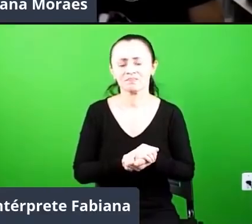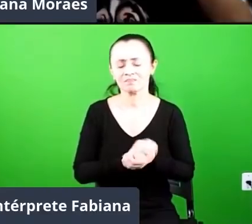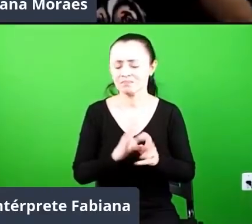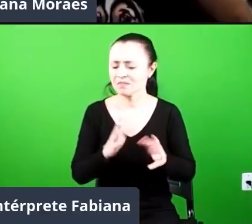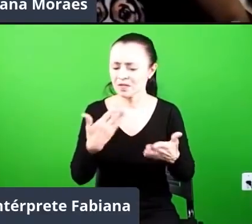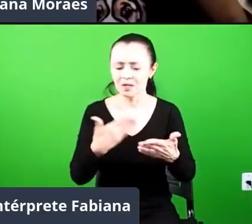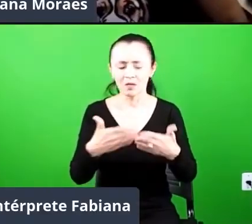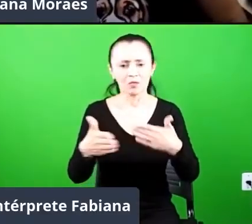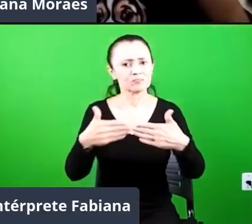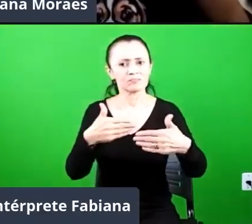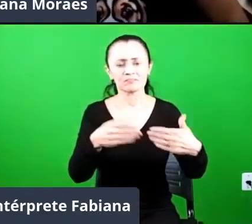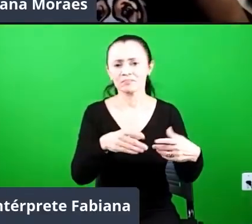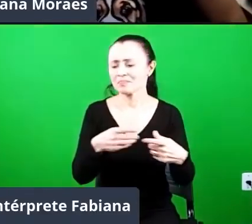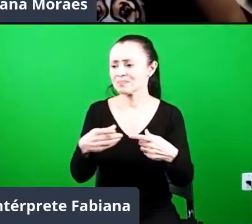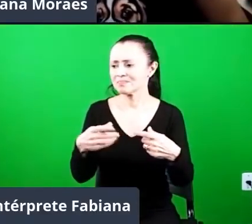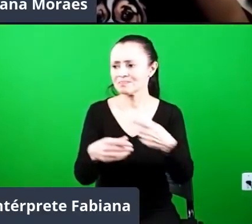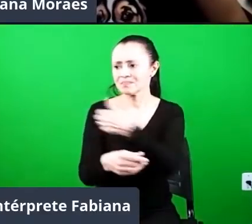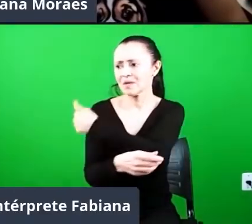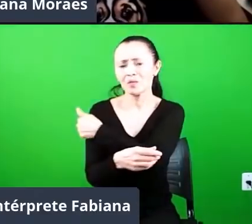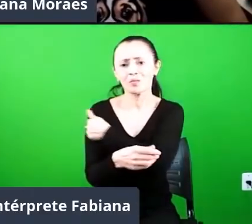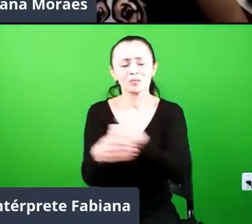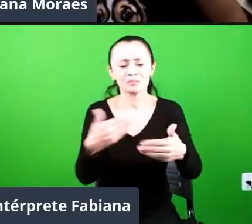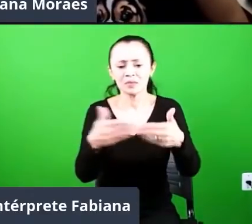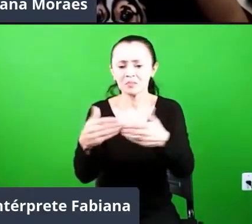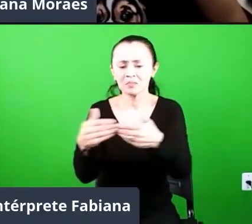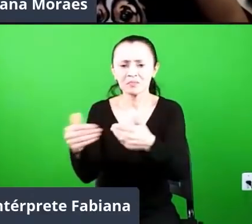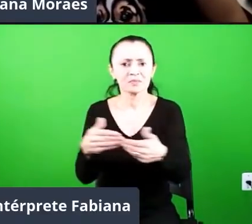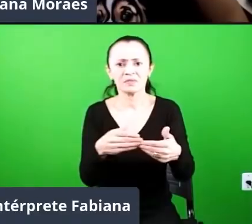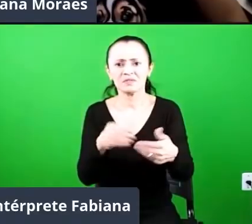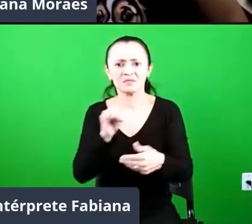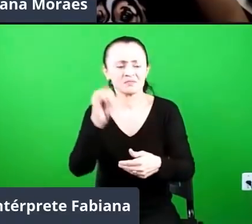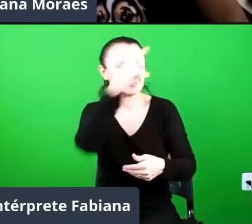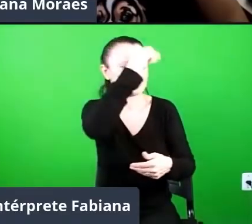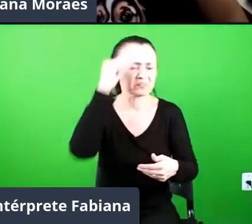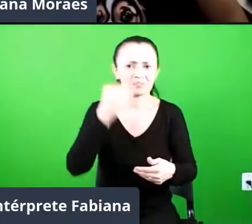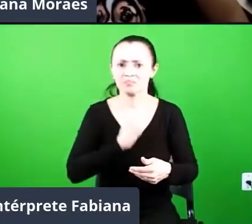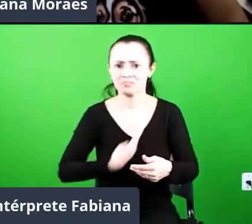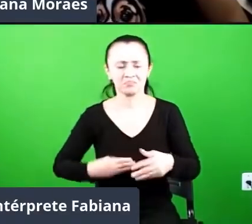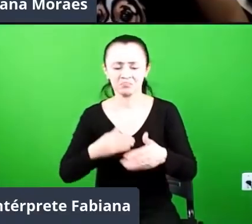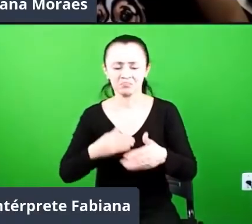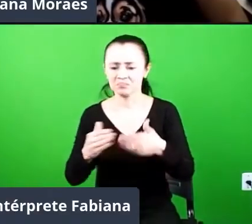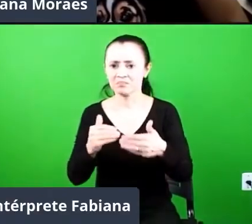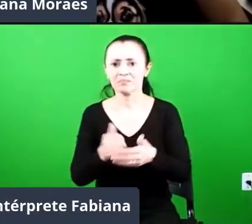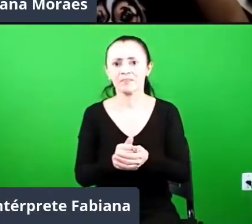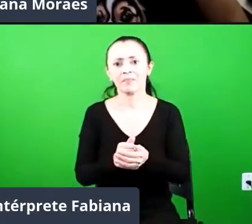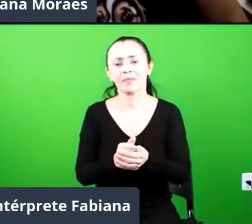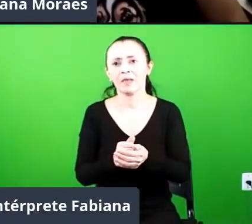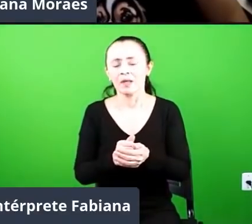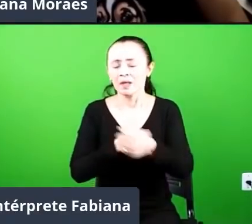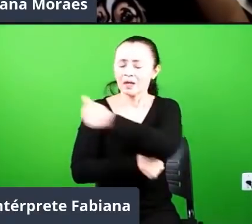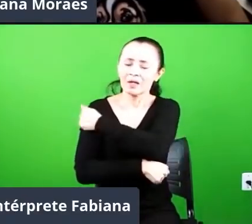do caminho por conta dessa dificuldade de acesso à internet, por exemplo, né? Aos bens